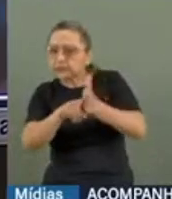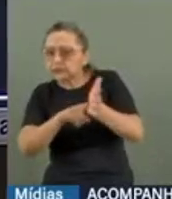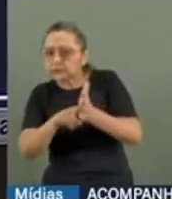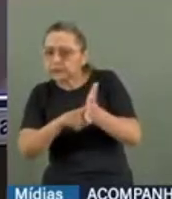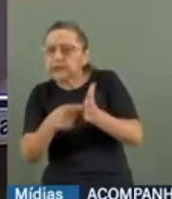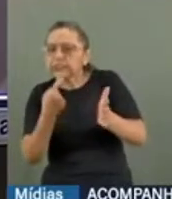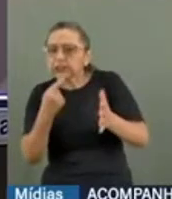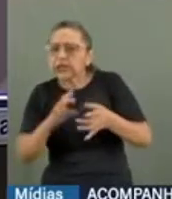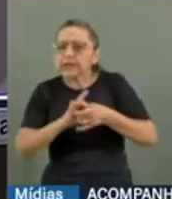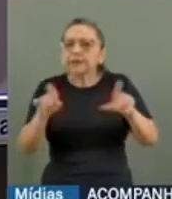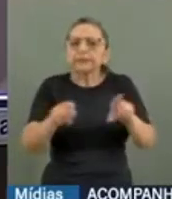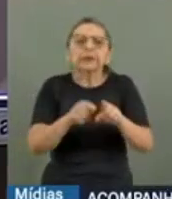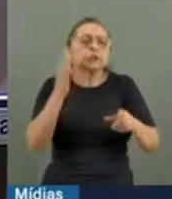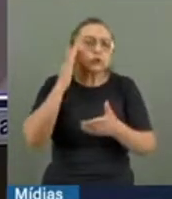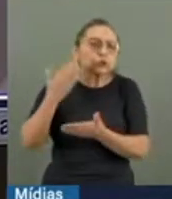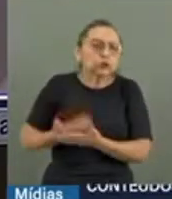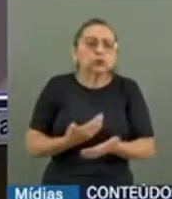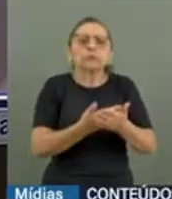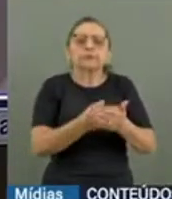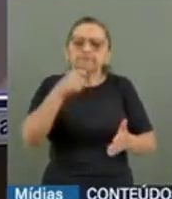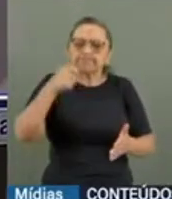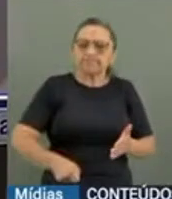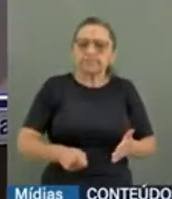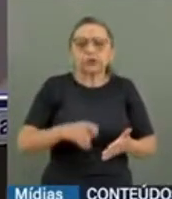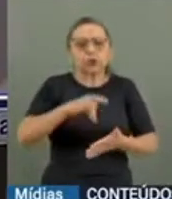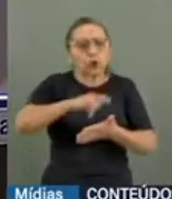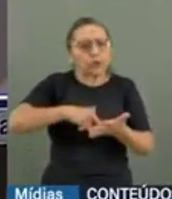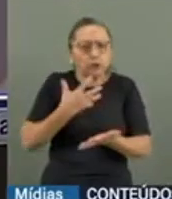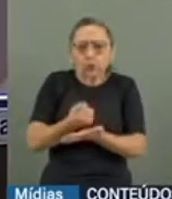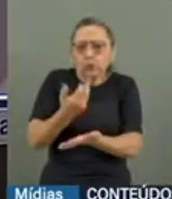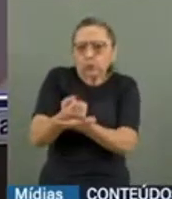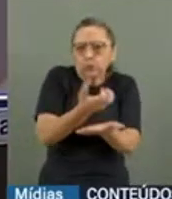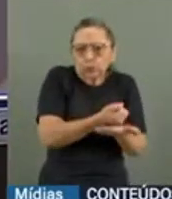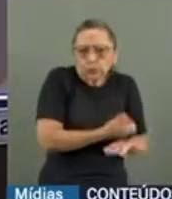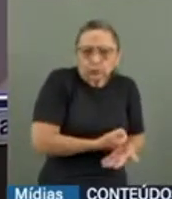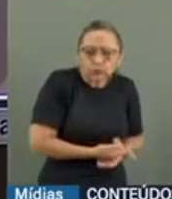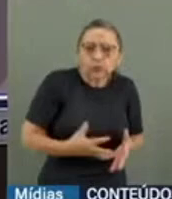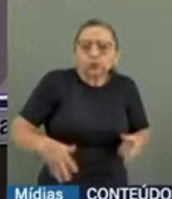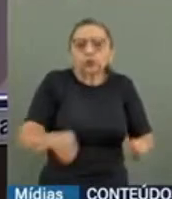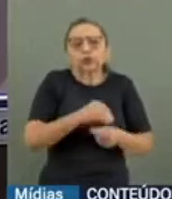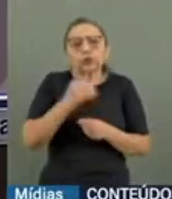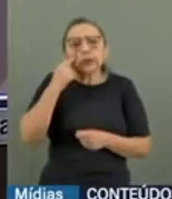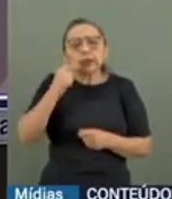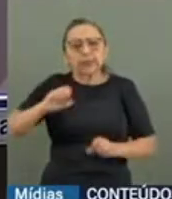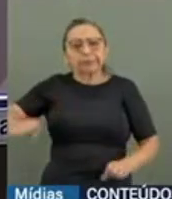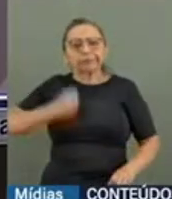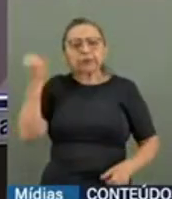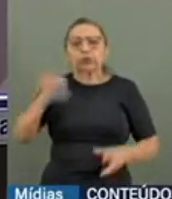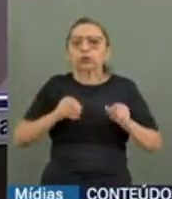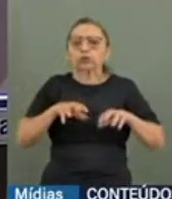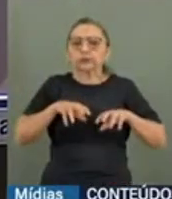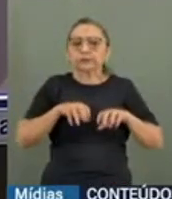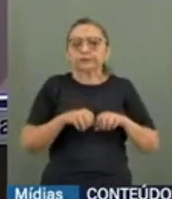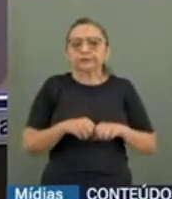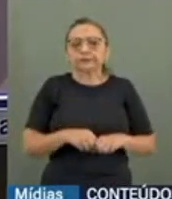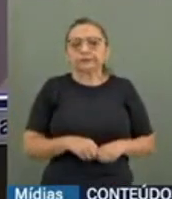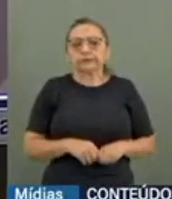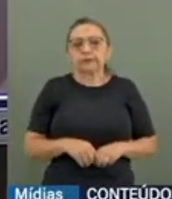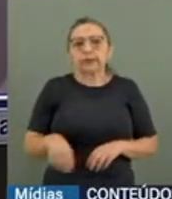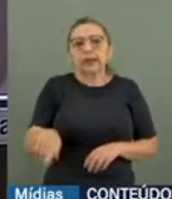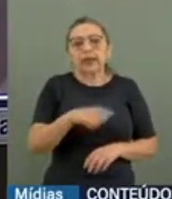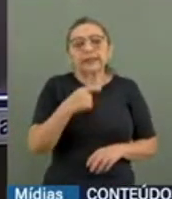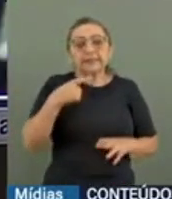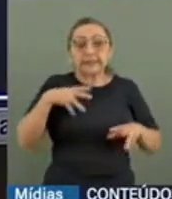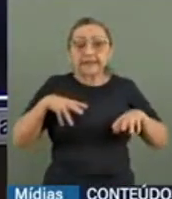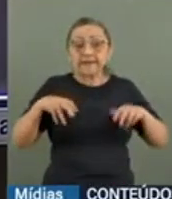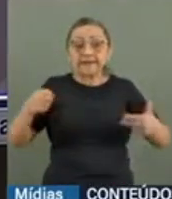e livre que, sob fogo cerrado, documentou, repercutiu e repudiou os ataques. As